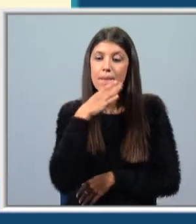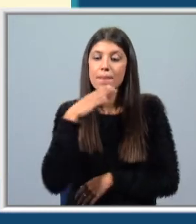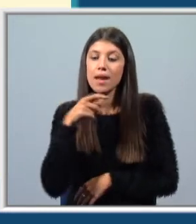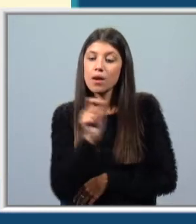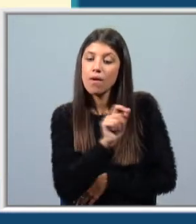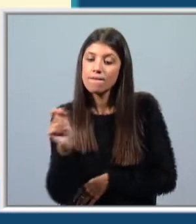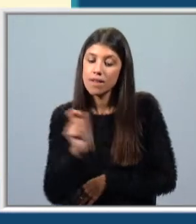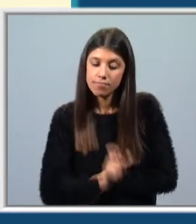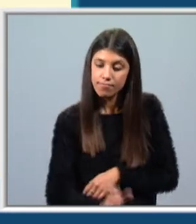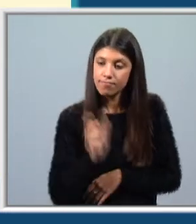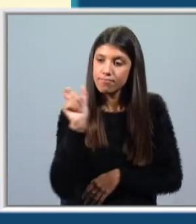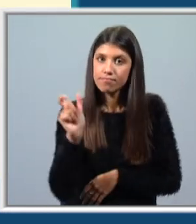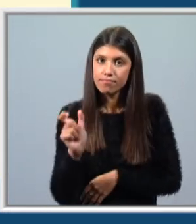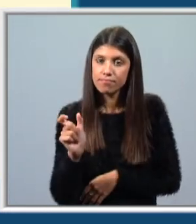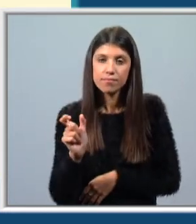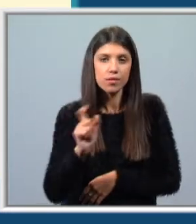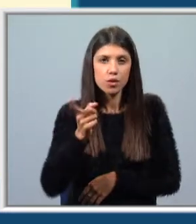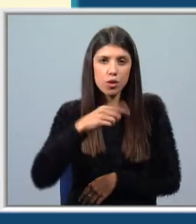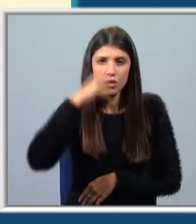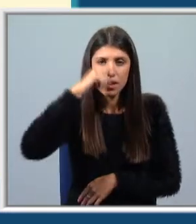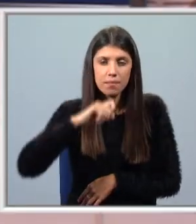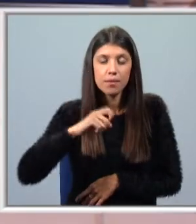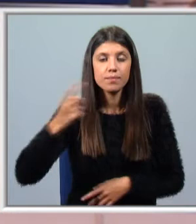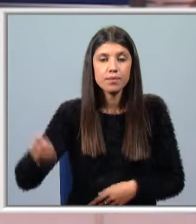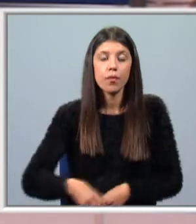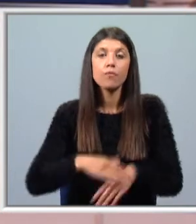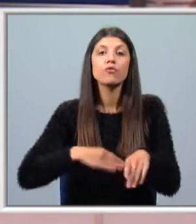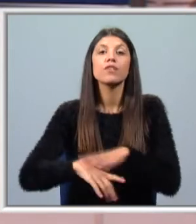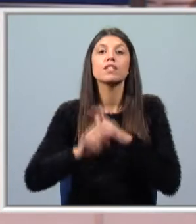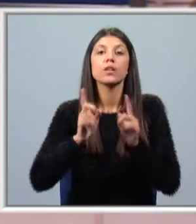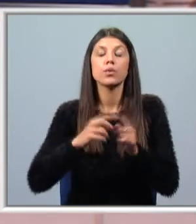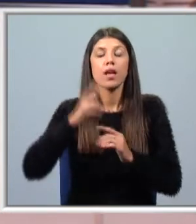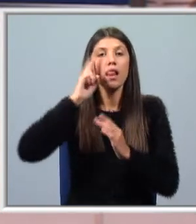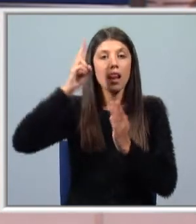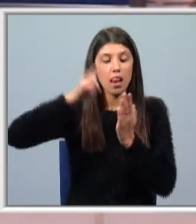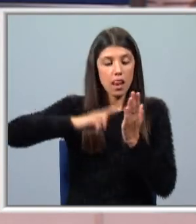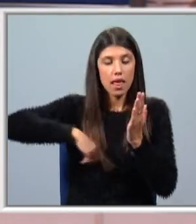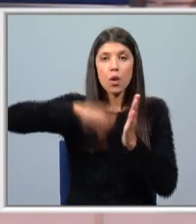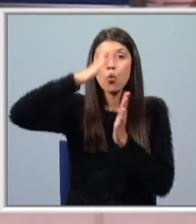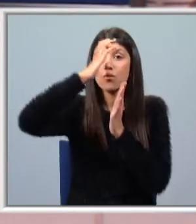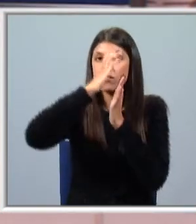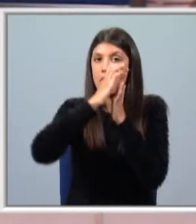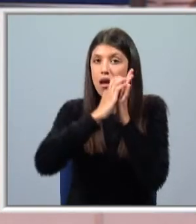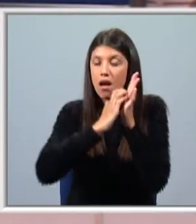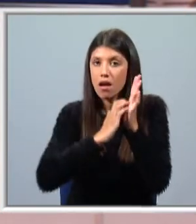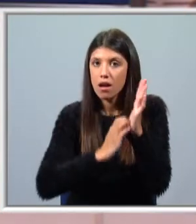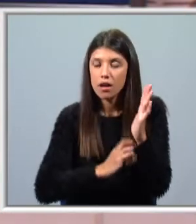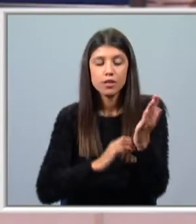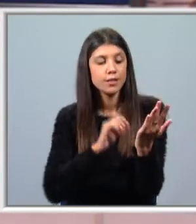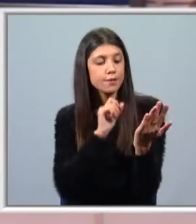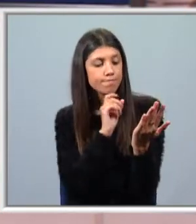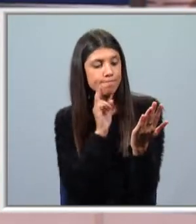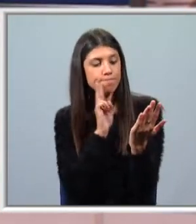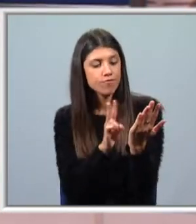Então eu explico, não há problema nenhum. O que fazemos primeiro? Vamos ler todo o texto, vamos identificar